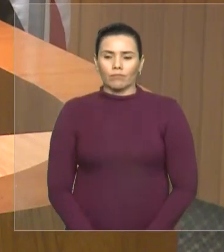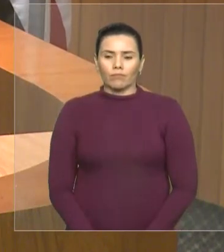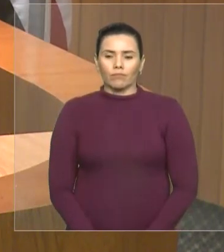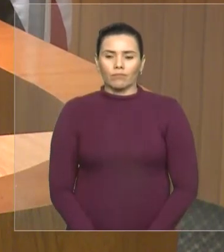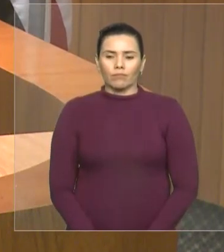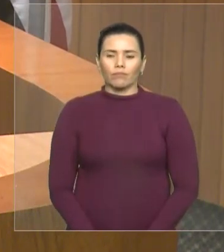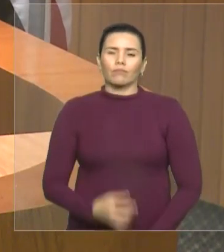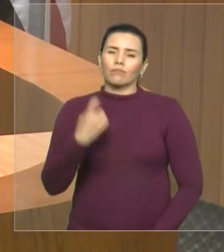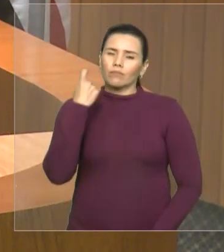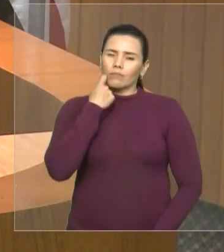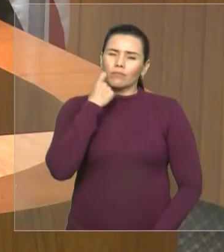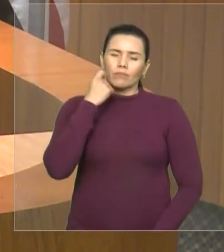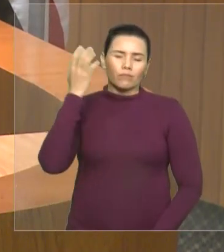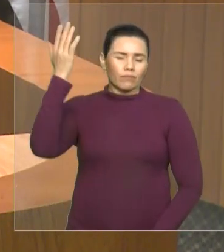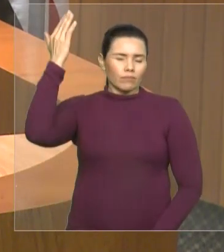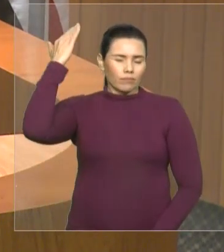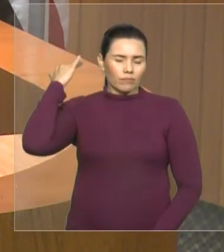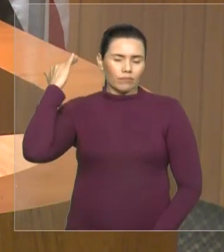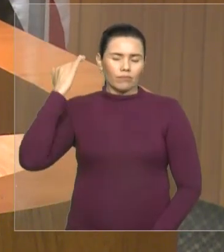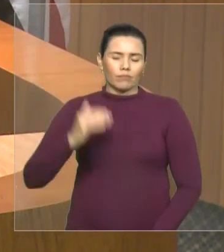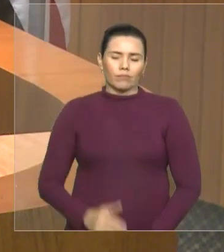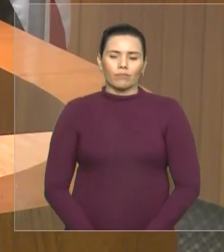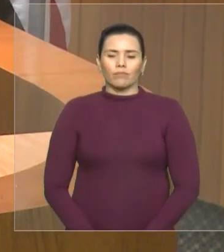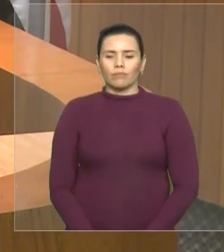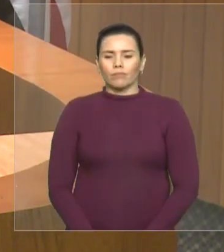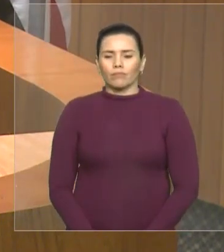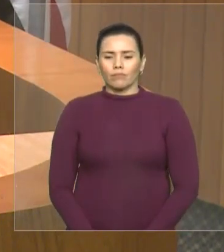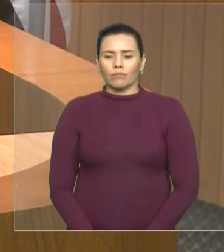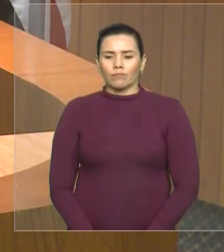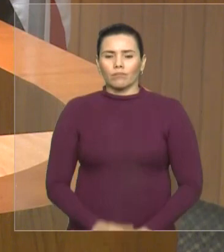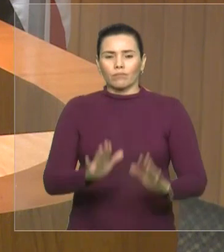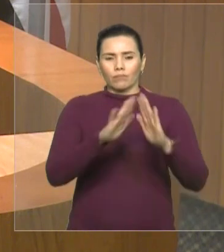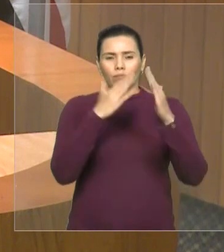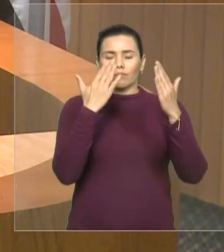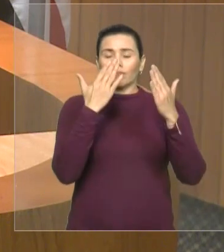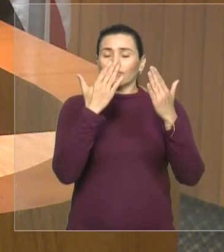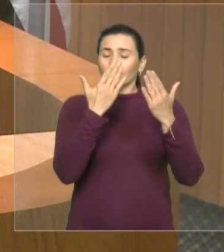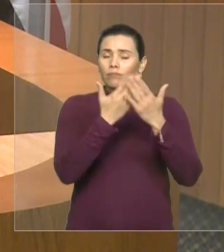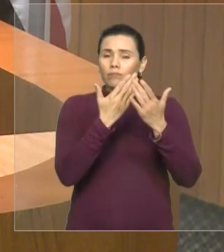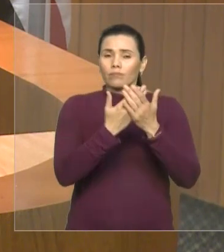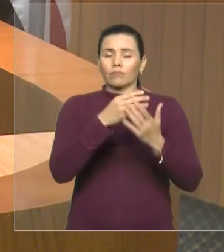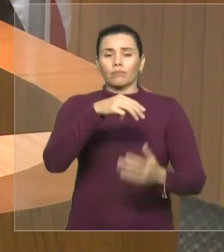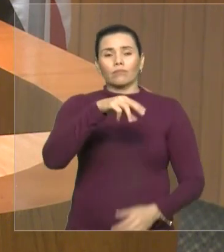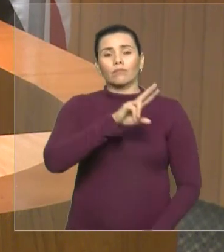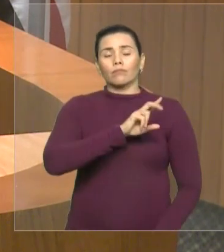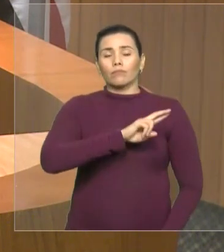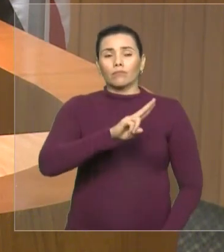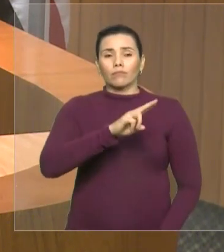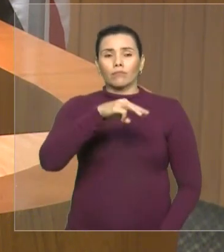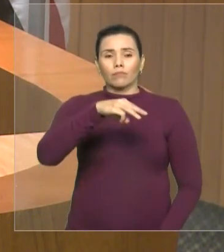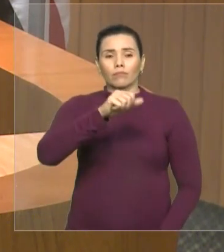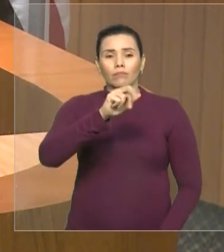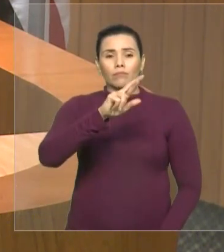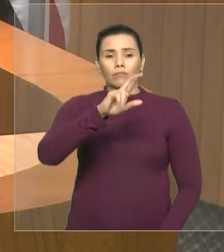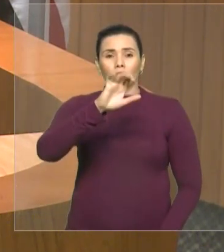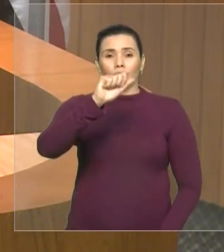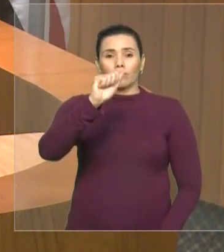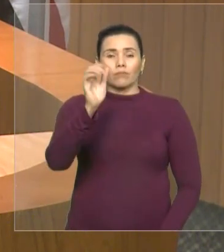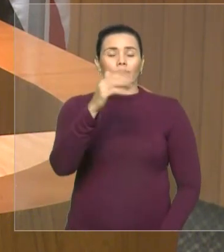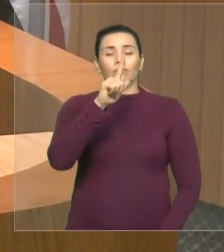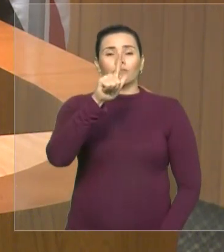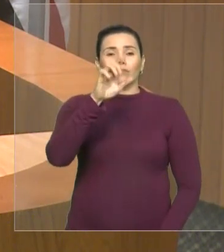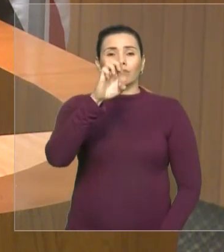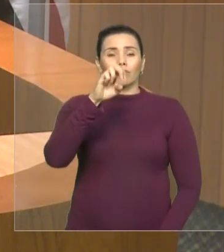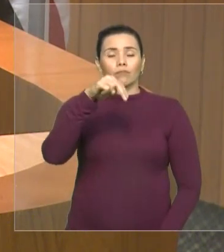sexta-feira próxima passada, a Escola Maria Leni esteve presente à cerimônia regional de premiação do